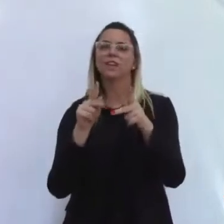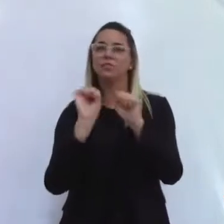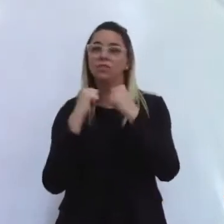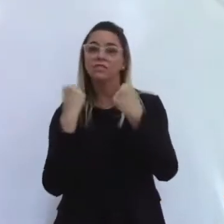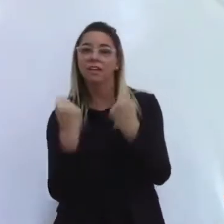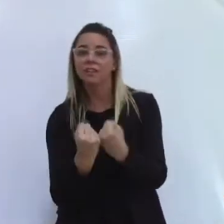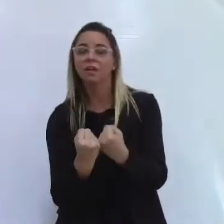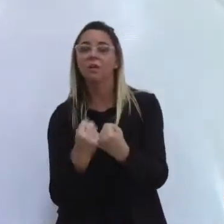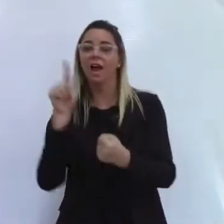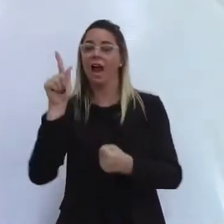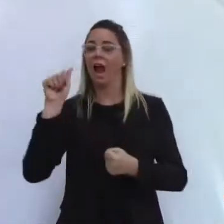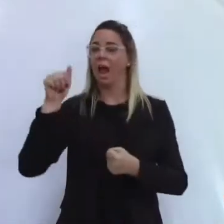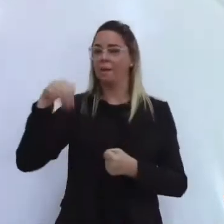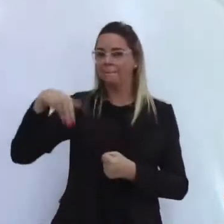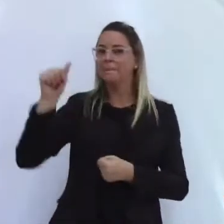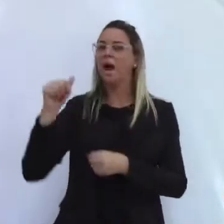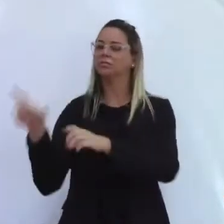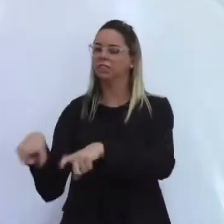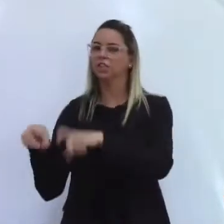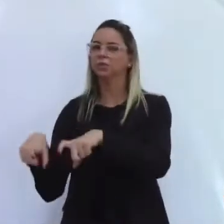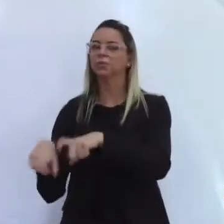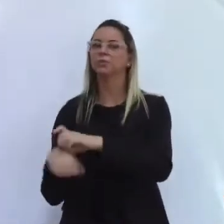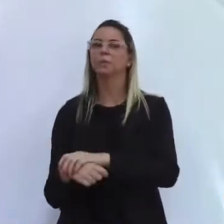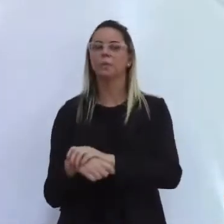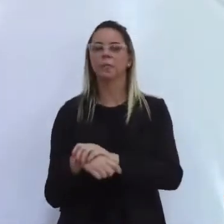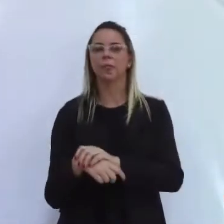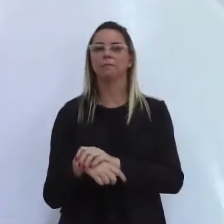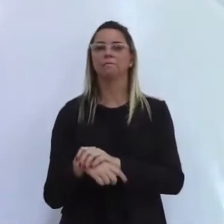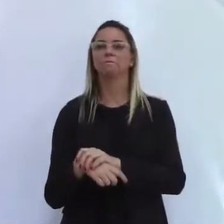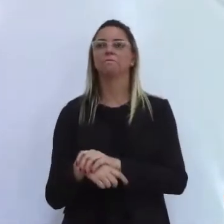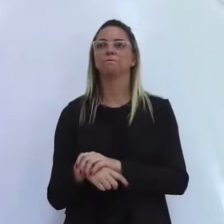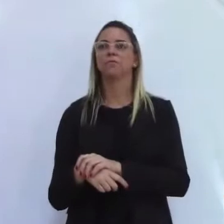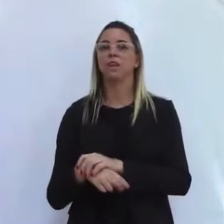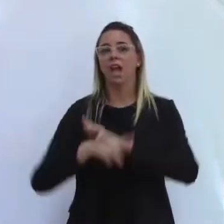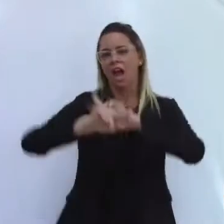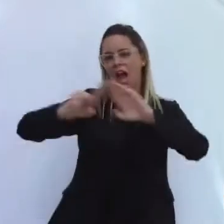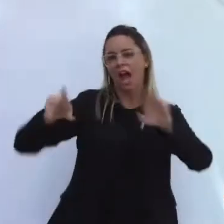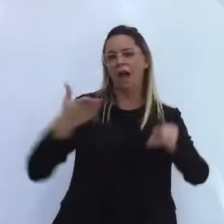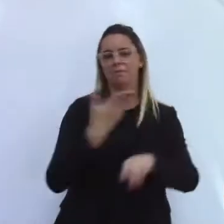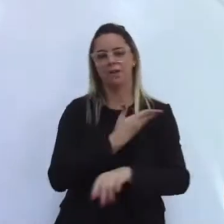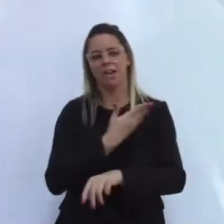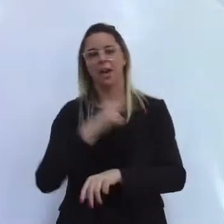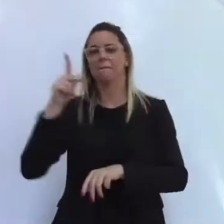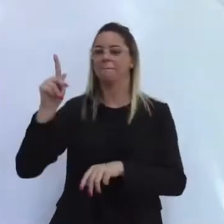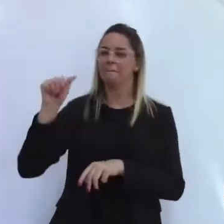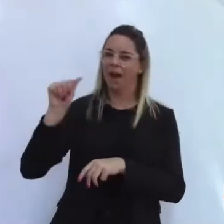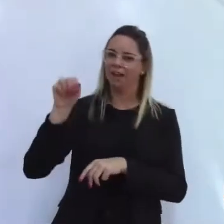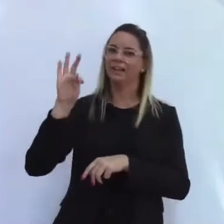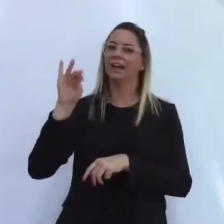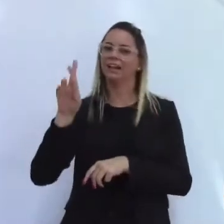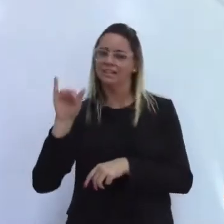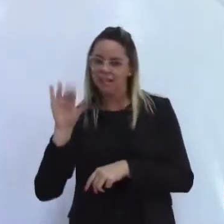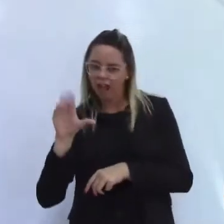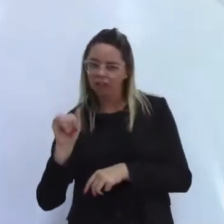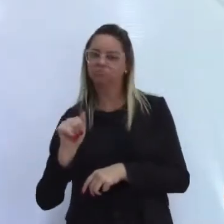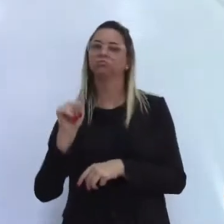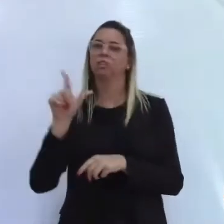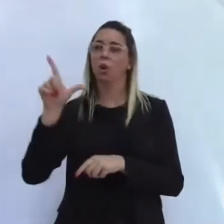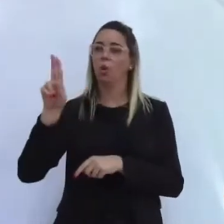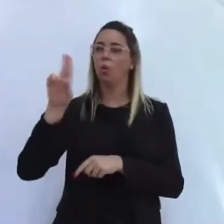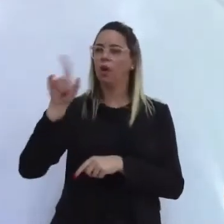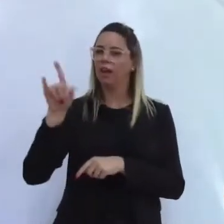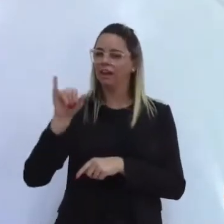amigo Romero, Jorge, moça de Livino, nossa amiga Patrícia, Luiz Cadete,